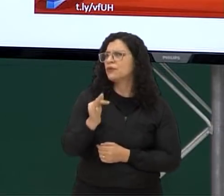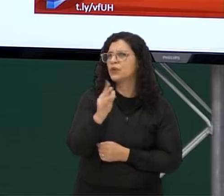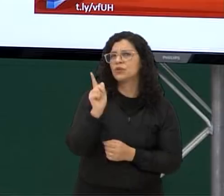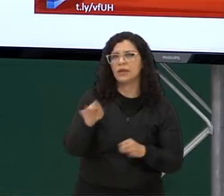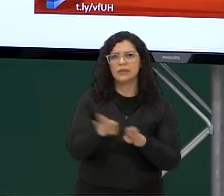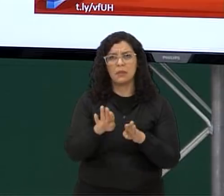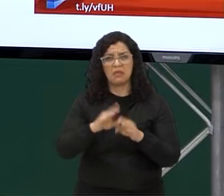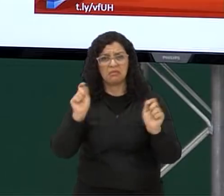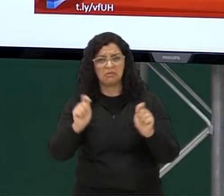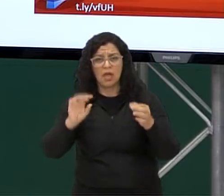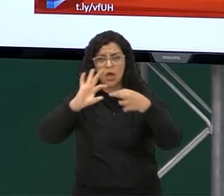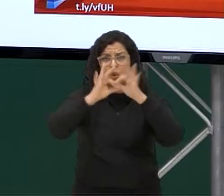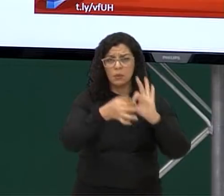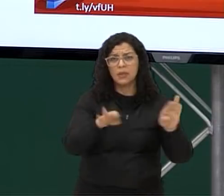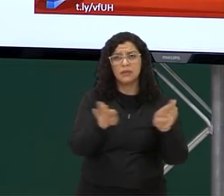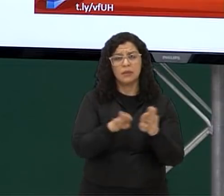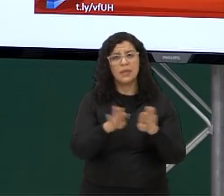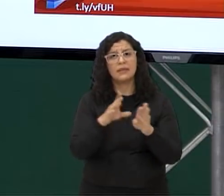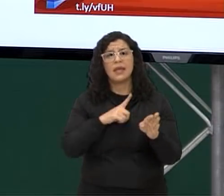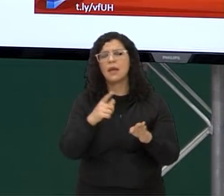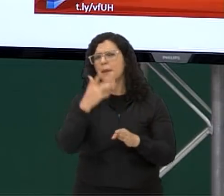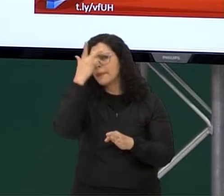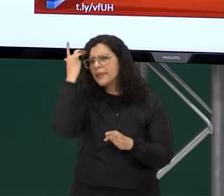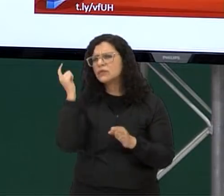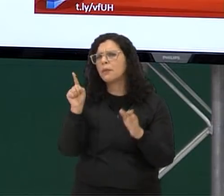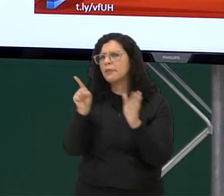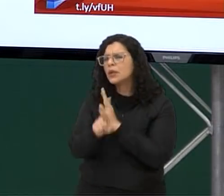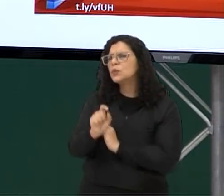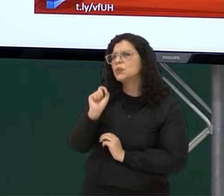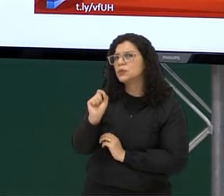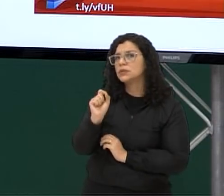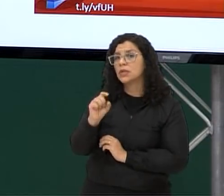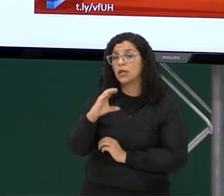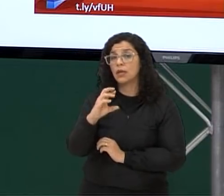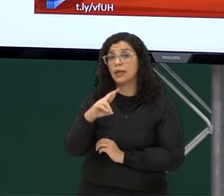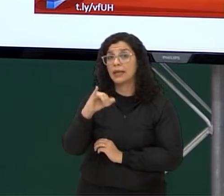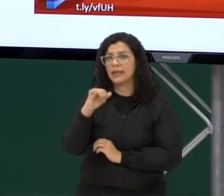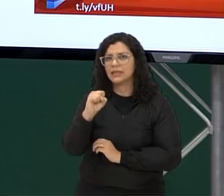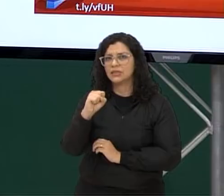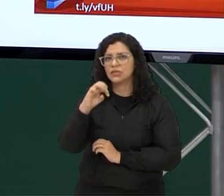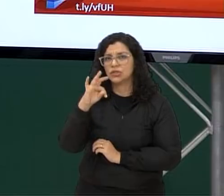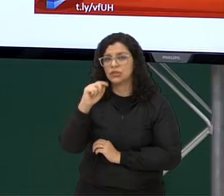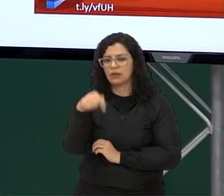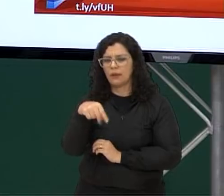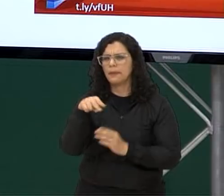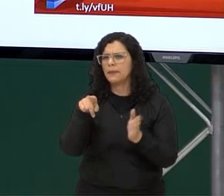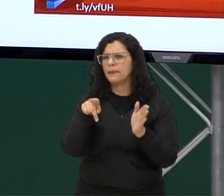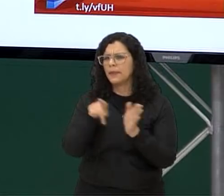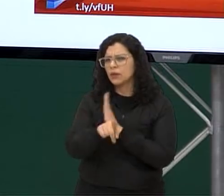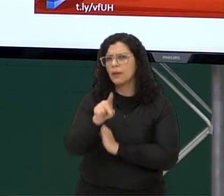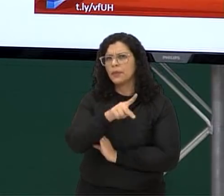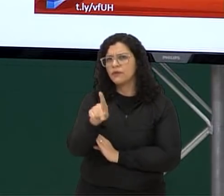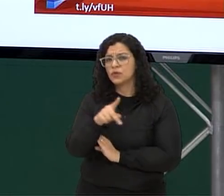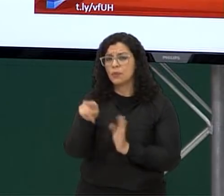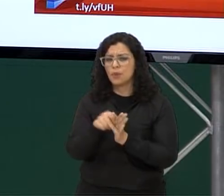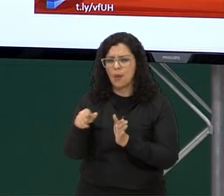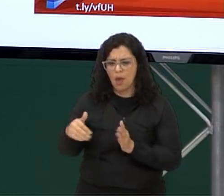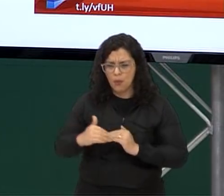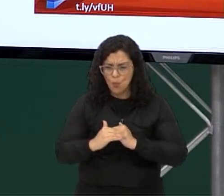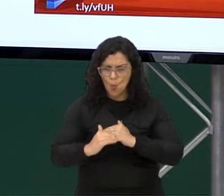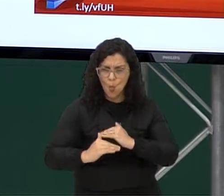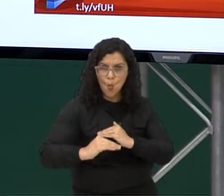pessoal perguntando se é olímpico e também tem mais uma pergunta aqui, do Christian Messias. Profs, as pistas de boliche